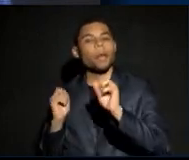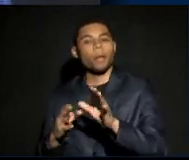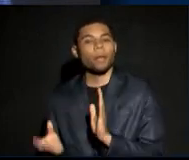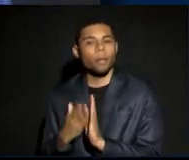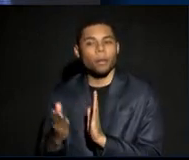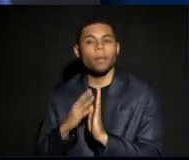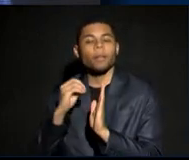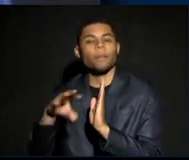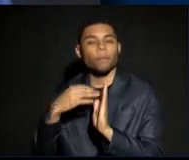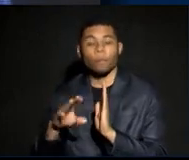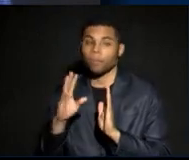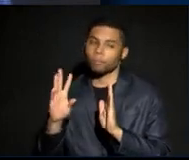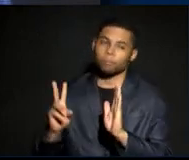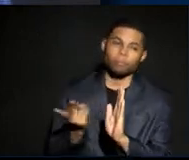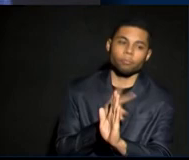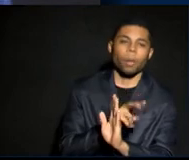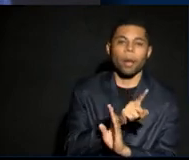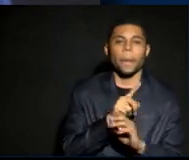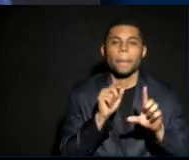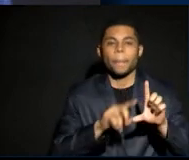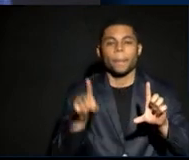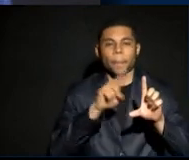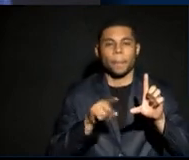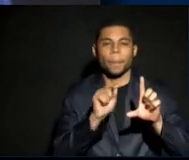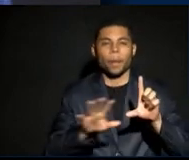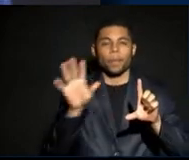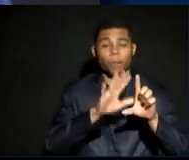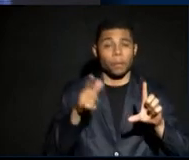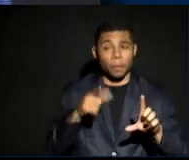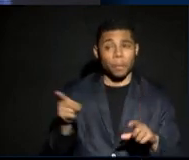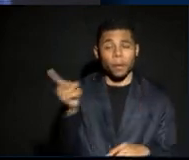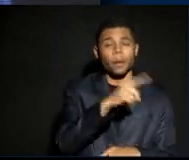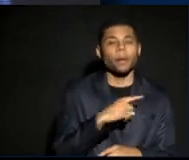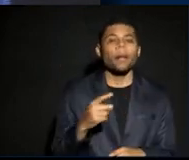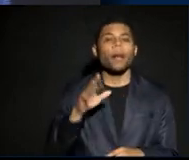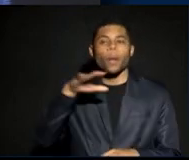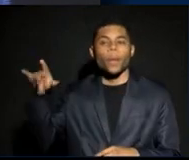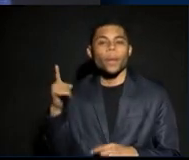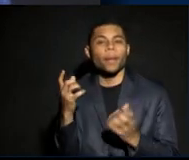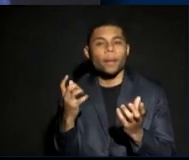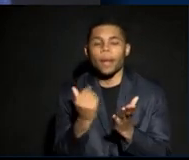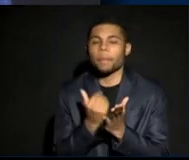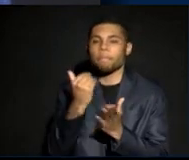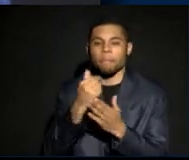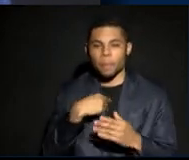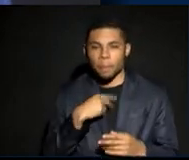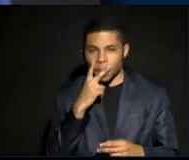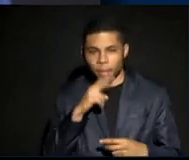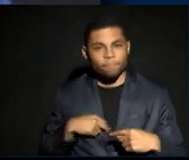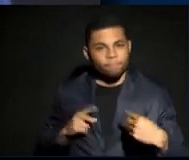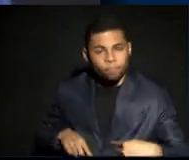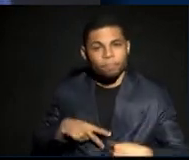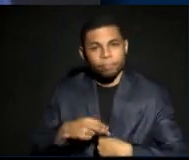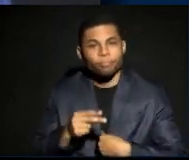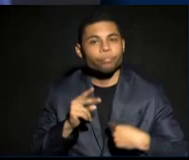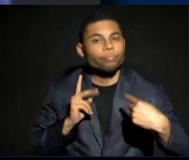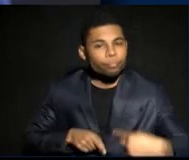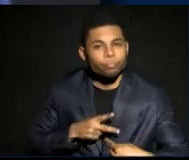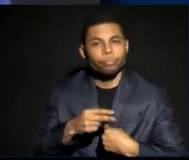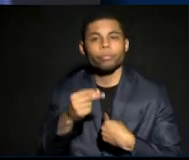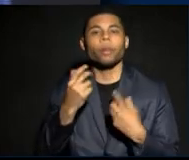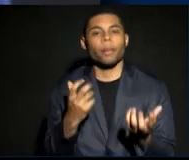didático para plataforma e você também é inescapável e os nossos Alunos hoje estão muito significados eles querem passar de fase Então eu tenho como trabalhar